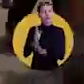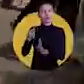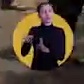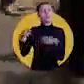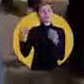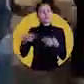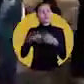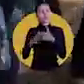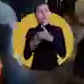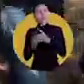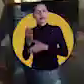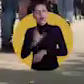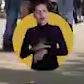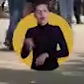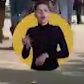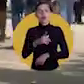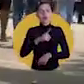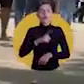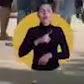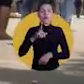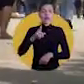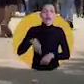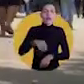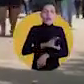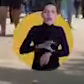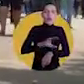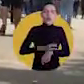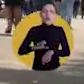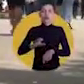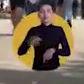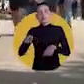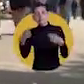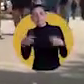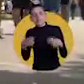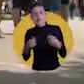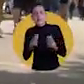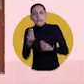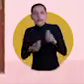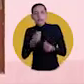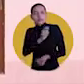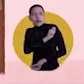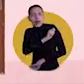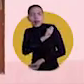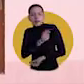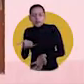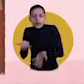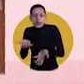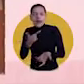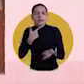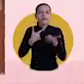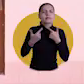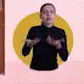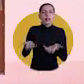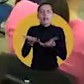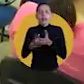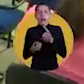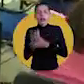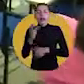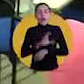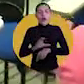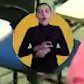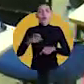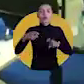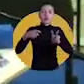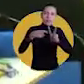grande adesão, né, um grande grupo de estudantes se inscreveram no processo seletivo e, a partir daí, nós teremos,